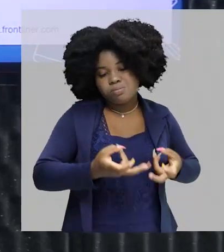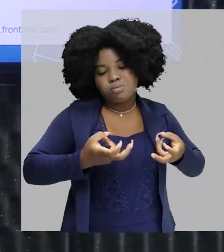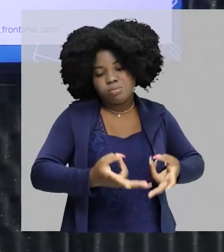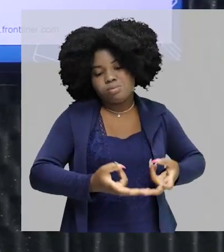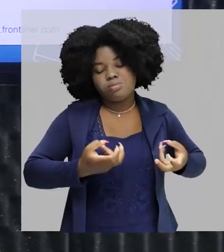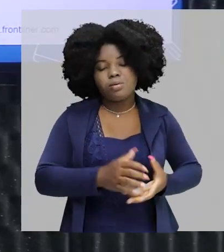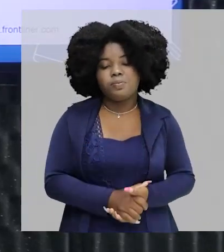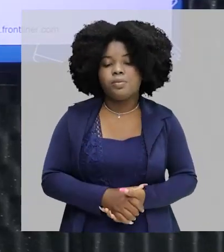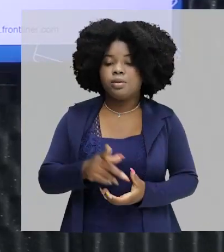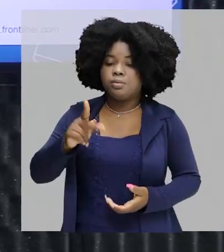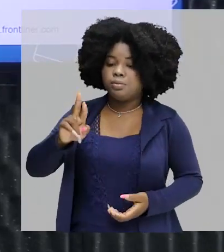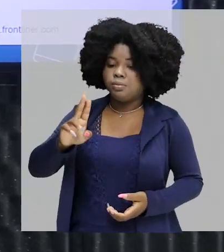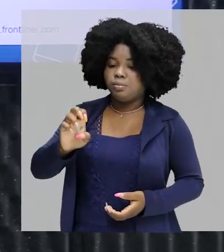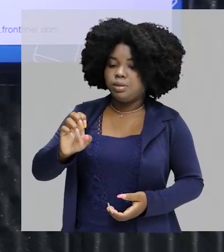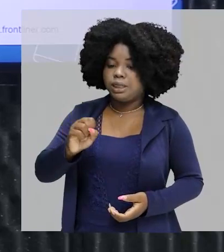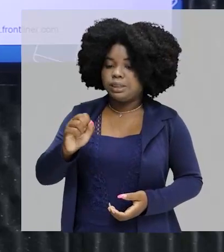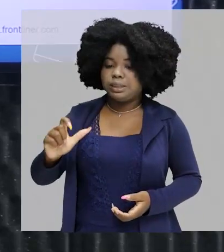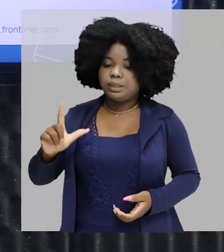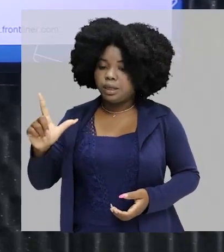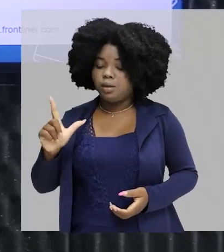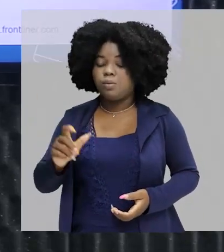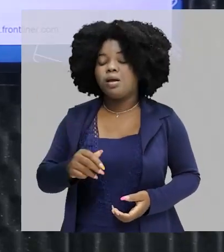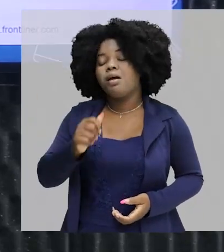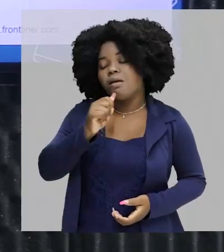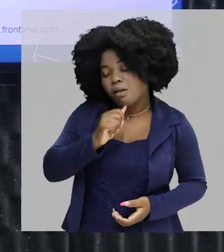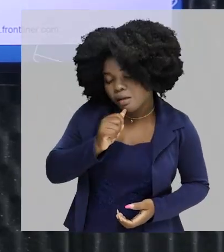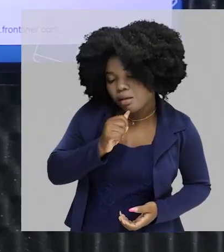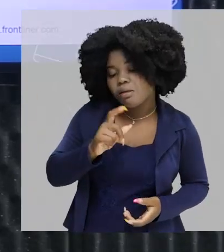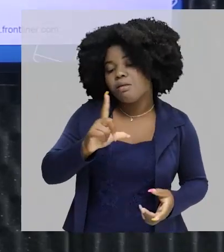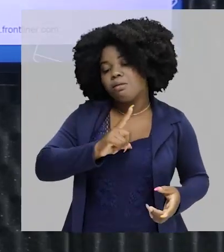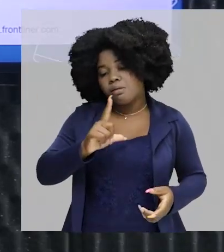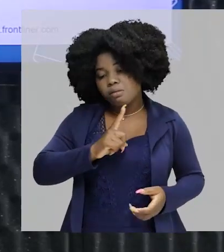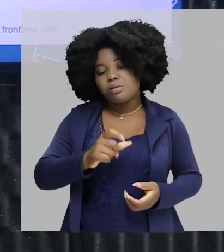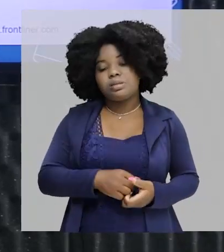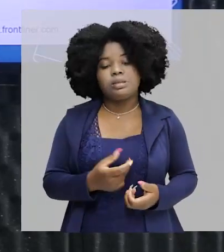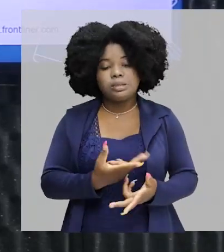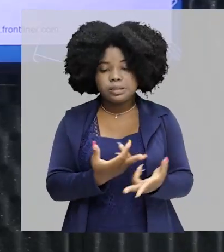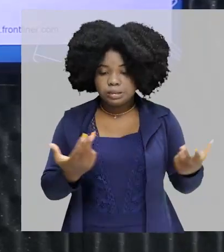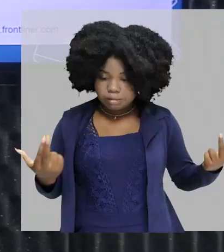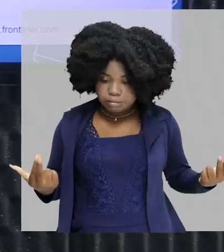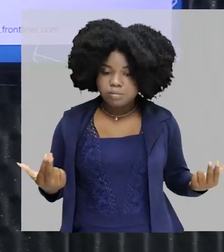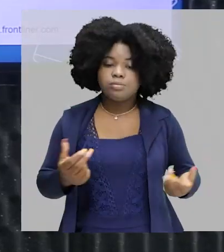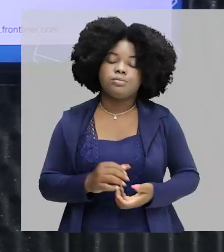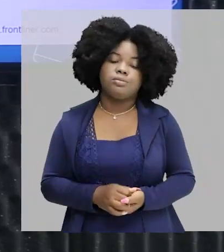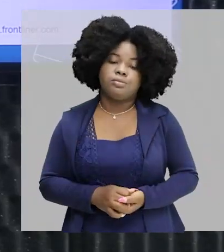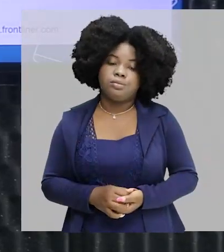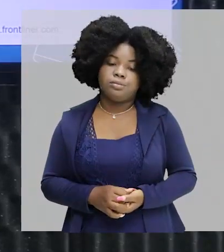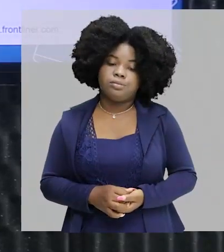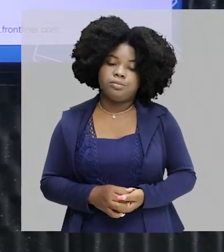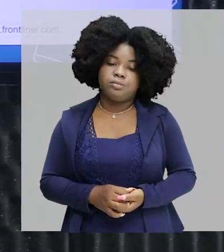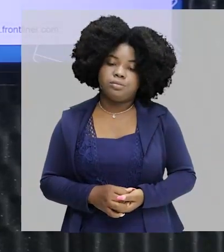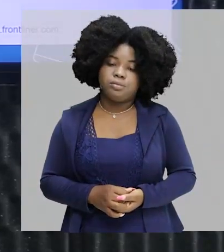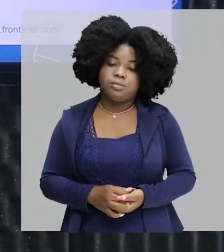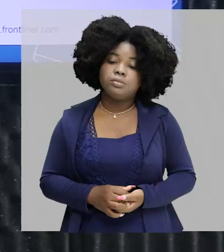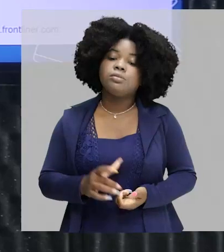ter o pré-sal, né, a gente ainda importa, né, muito petróleo. Então, existe